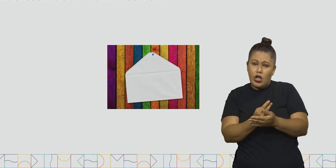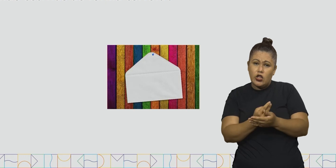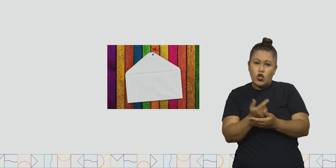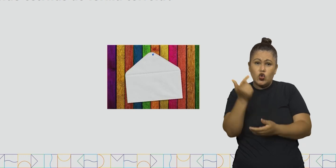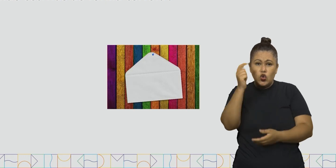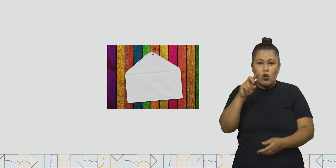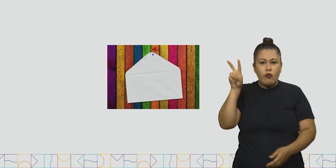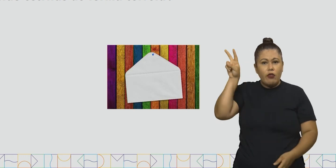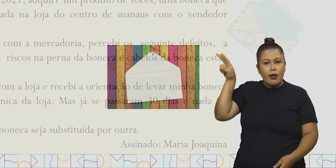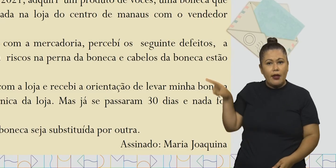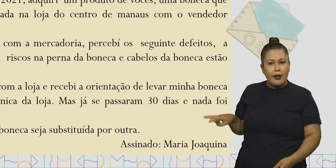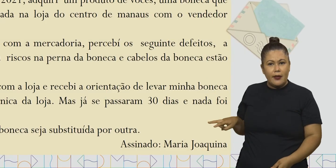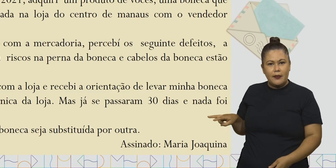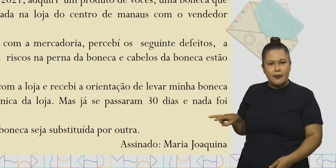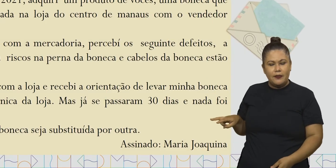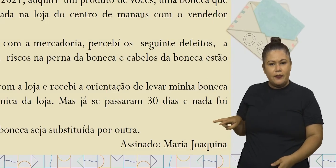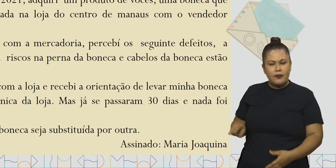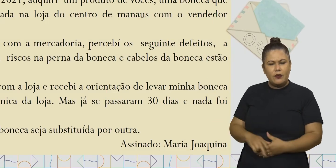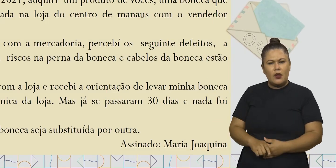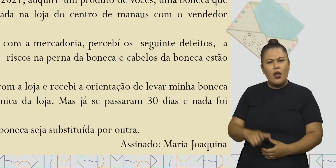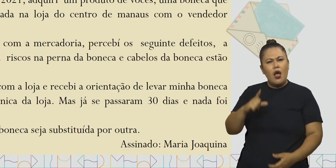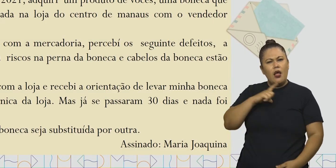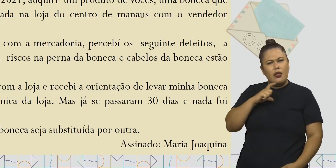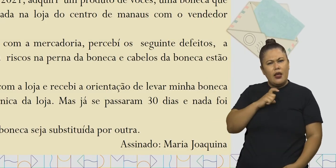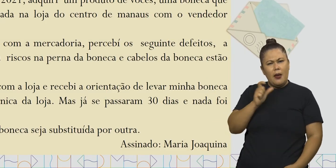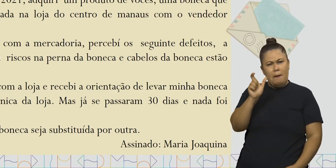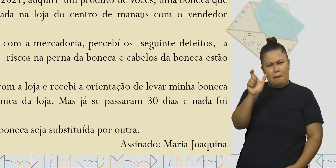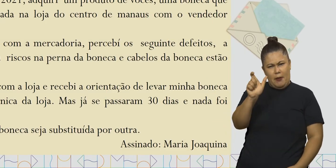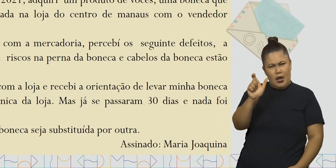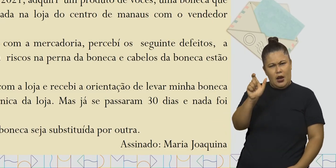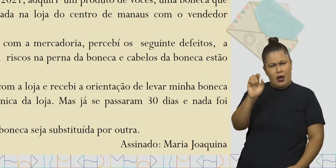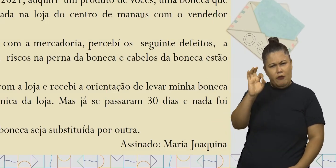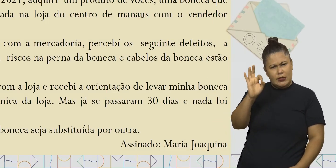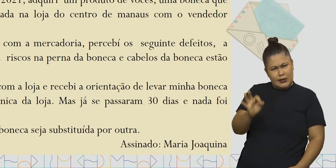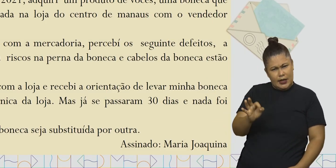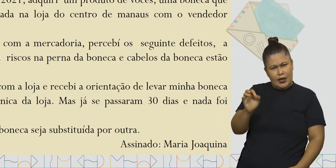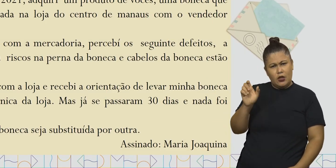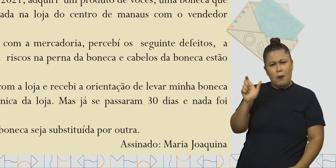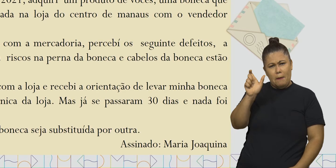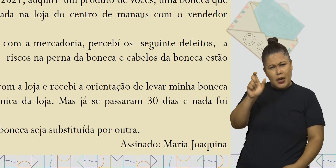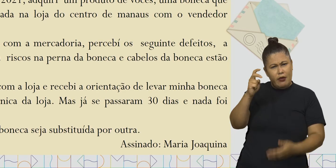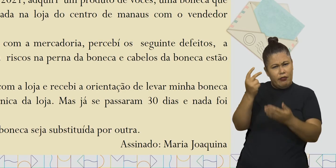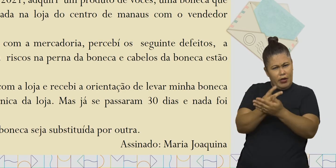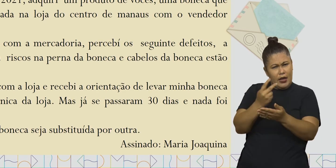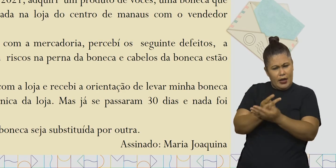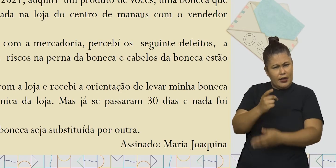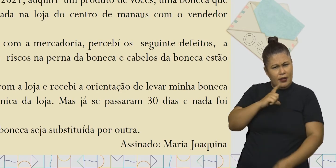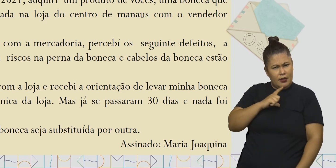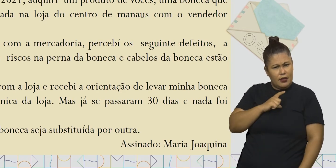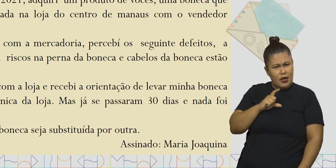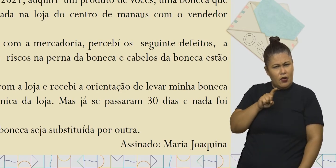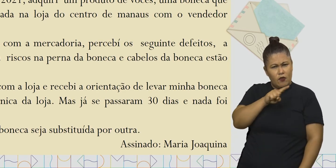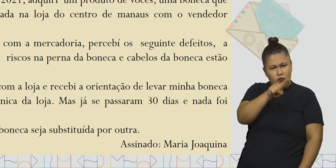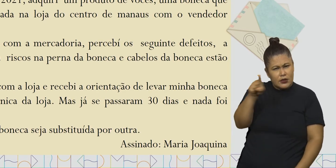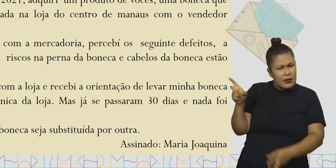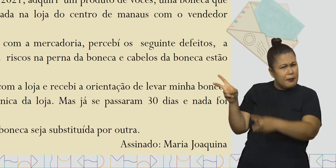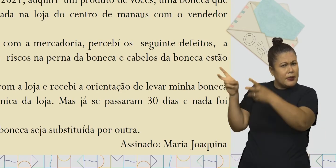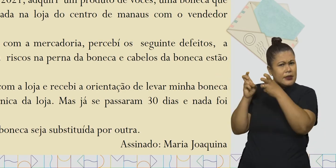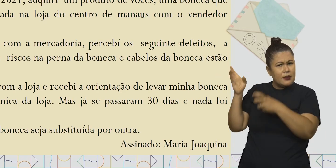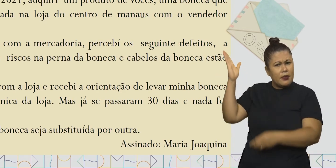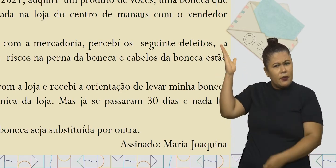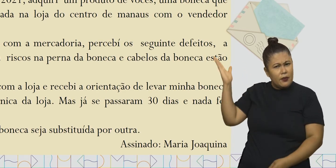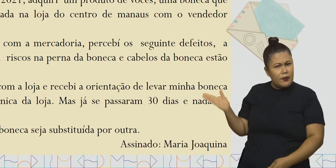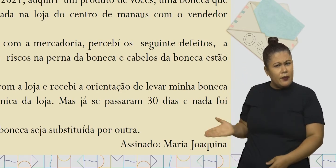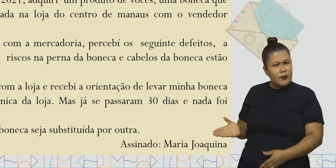verificar o texto novamente. Existem palavras aí, gente, que foram escritas de maneira errada. Você consegue